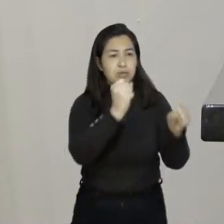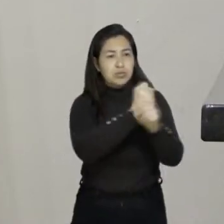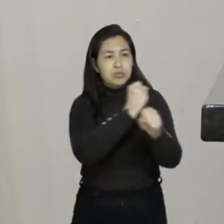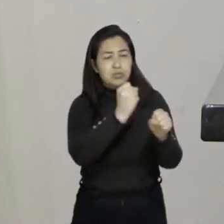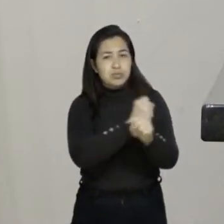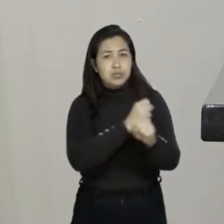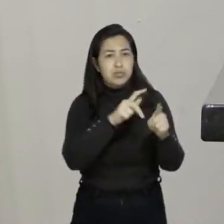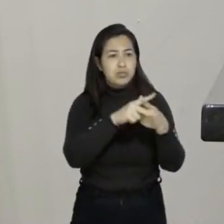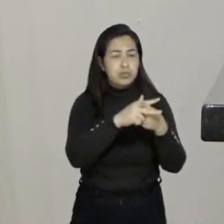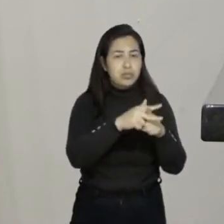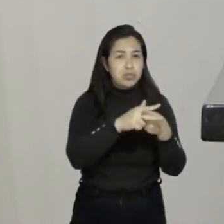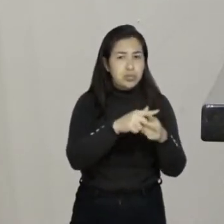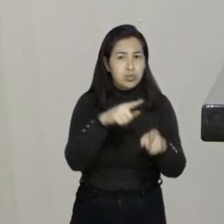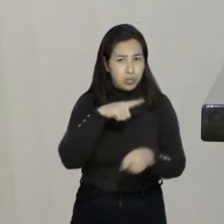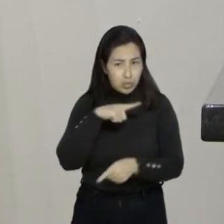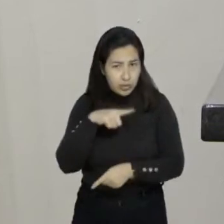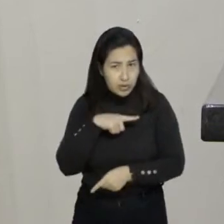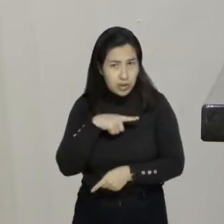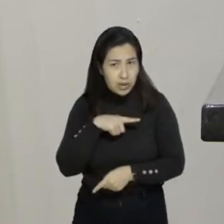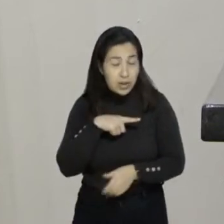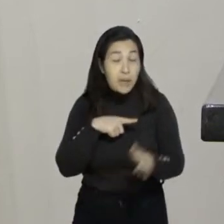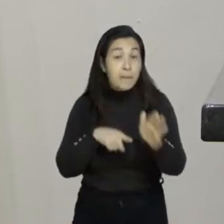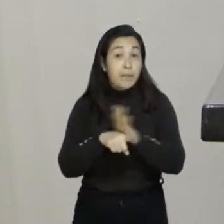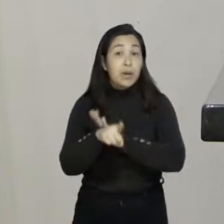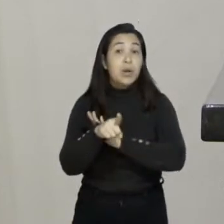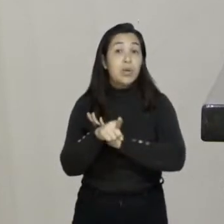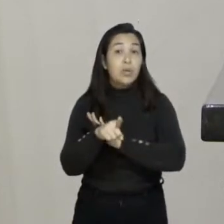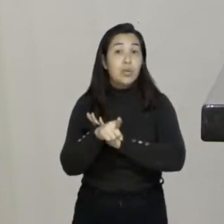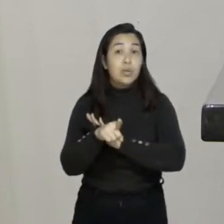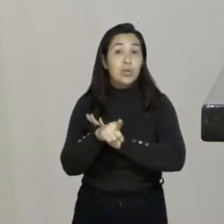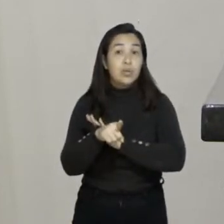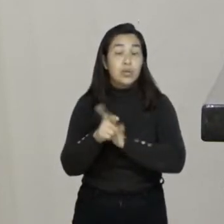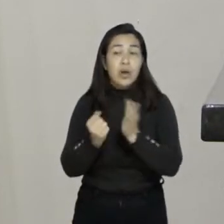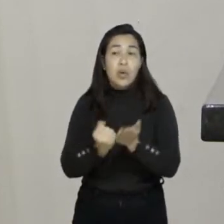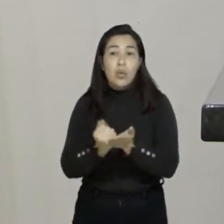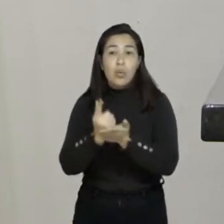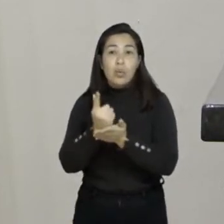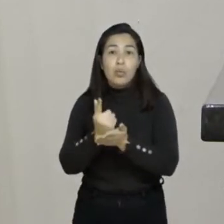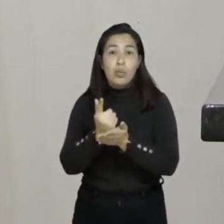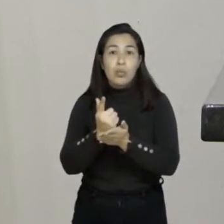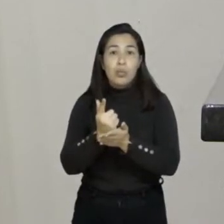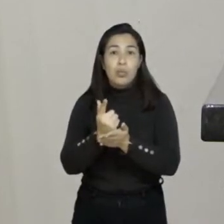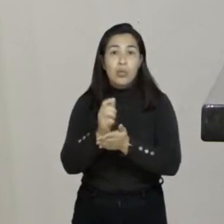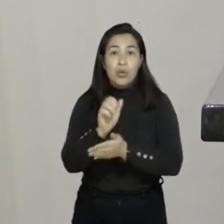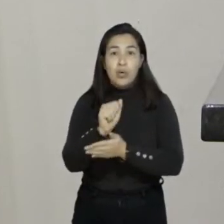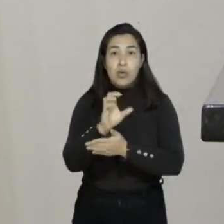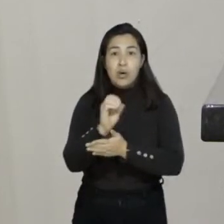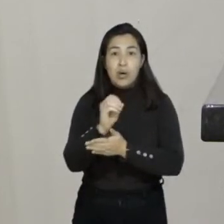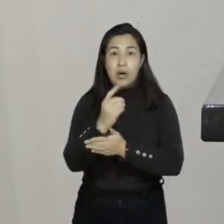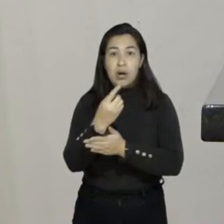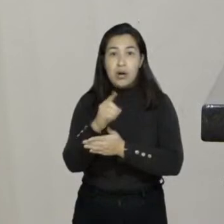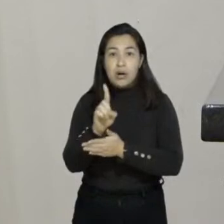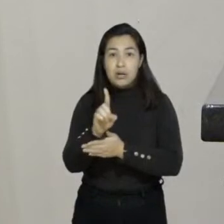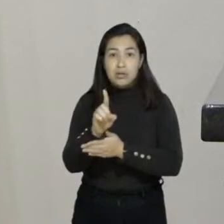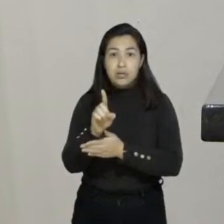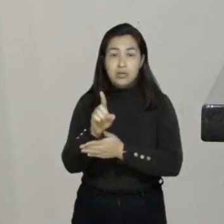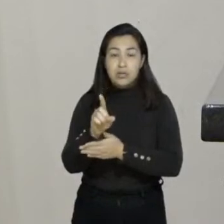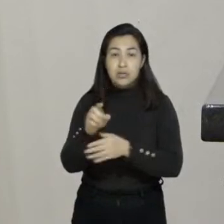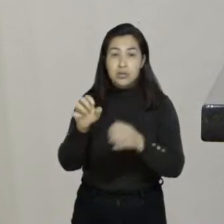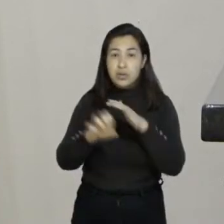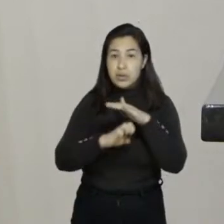no caso específico que a gente contou a compra de ações de uma de uma empresa de laticínios do Rio de Janeiro